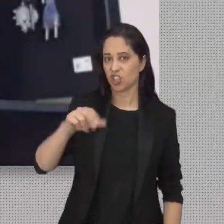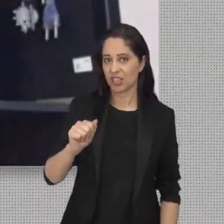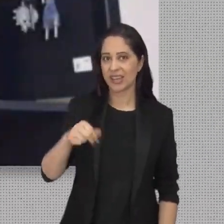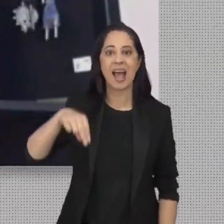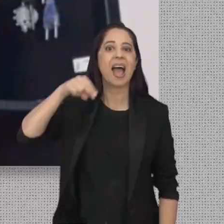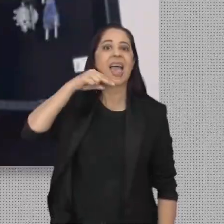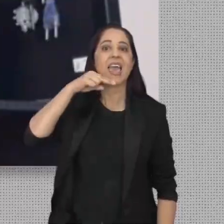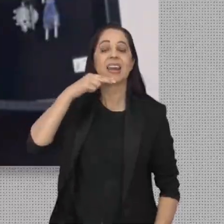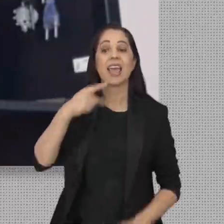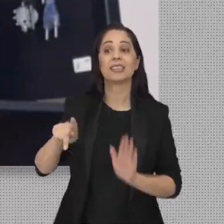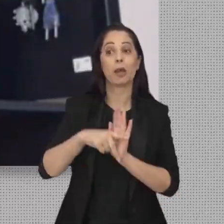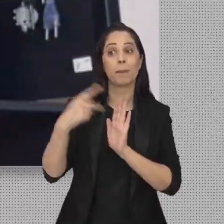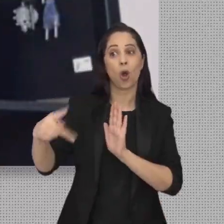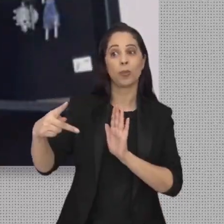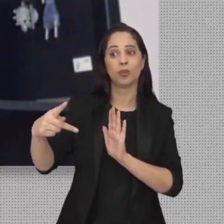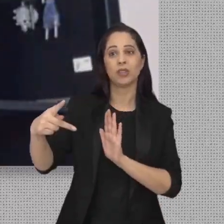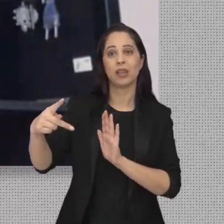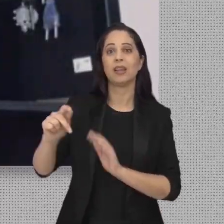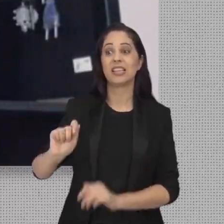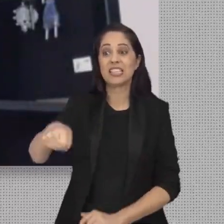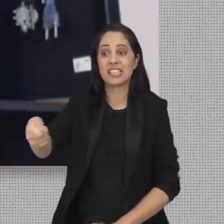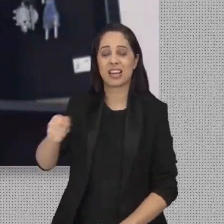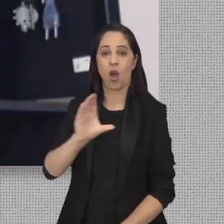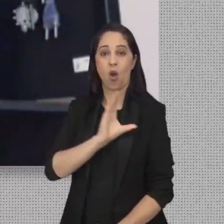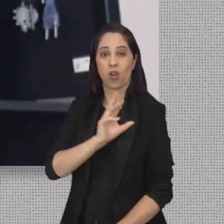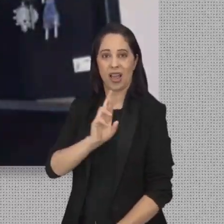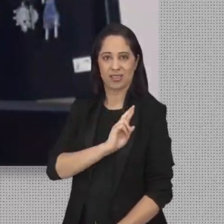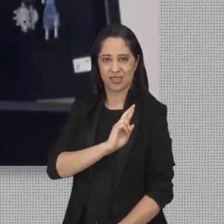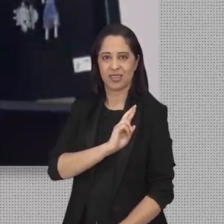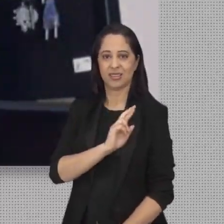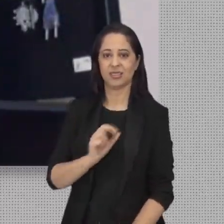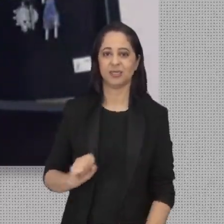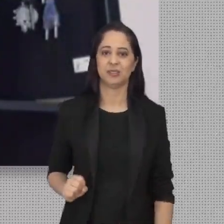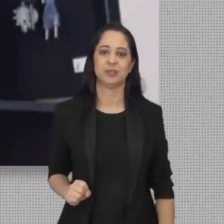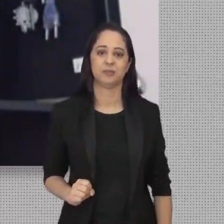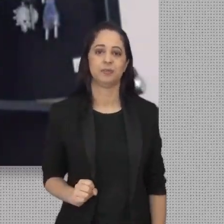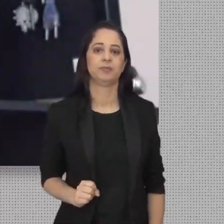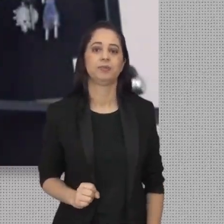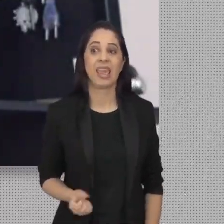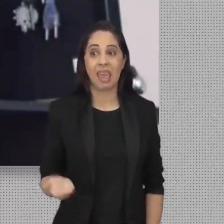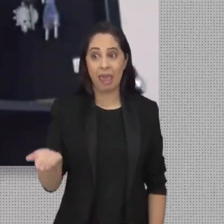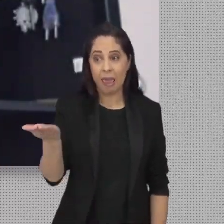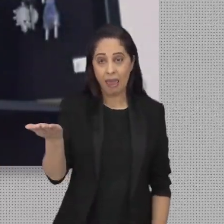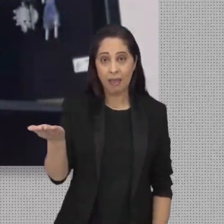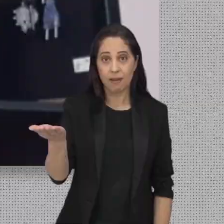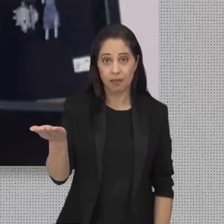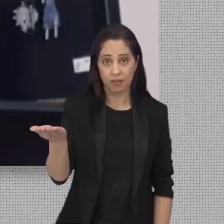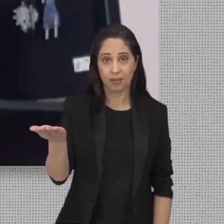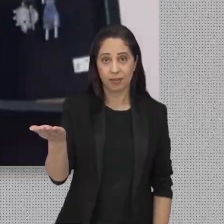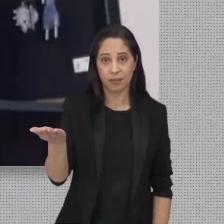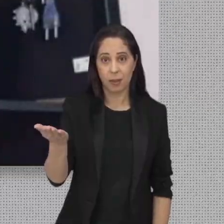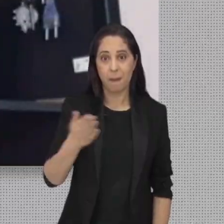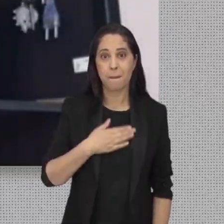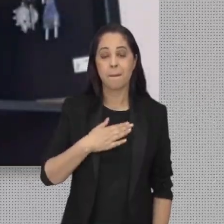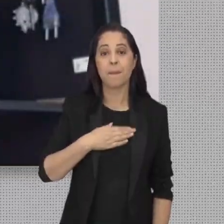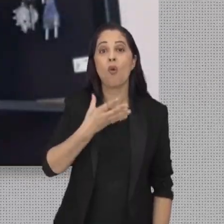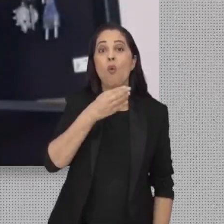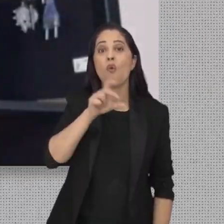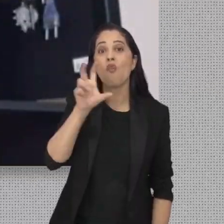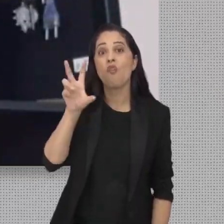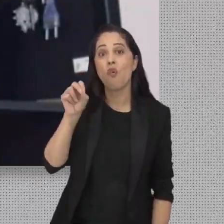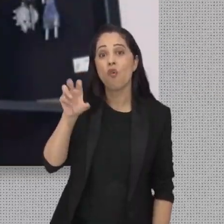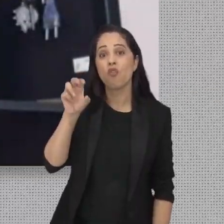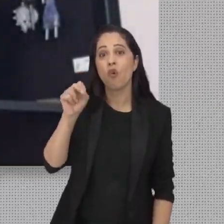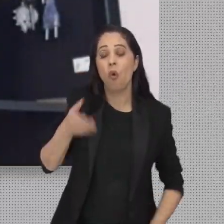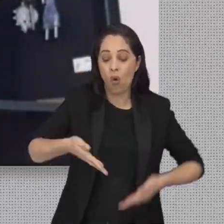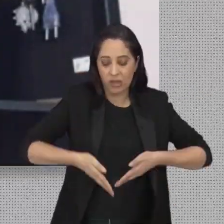neta de Cassiano e conta que ele sempre espalhou o nome de São José por onde passou. Ele era